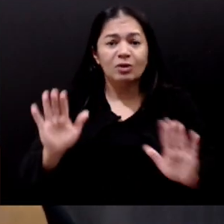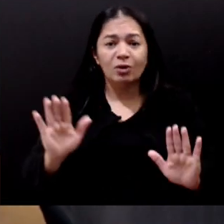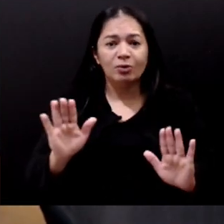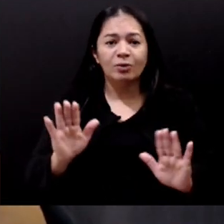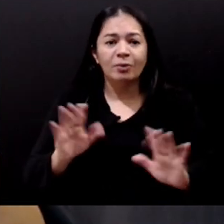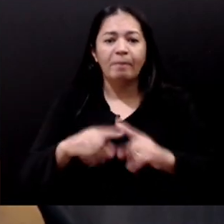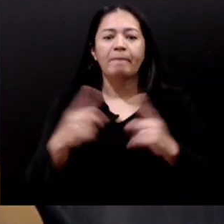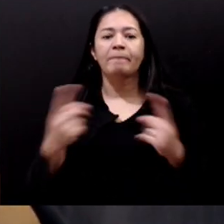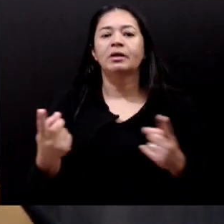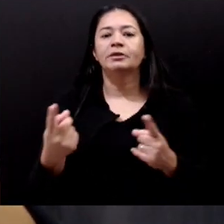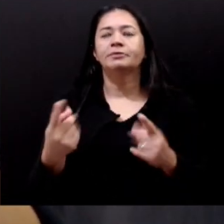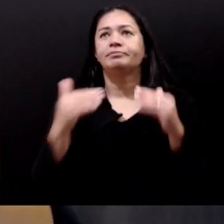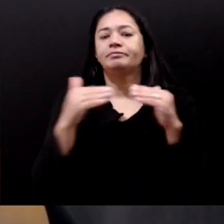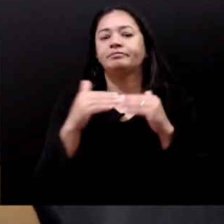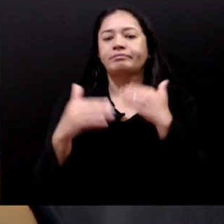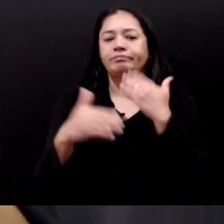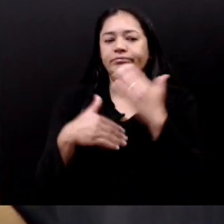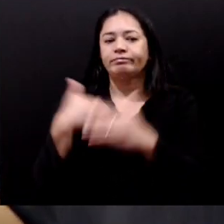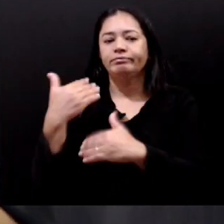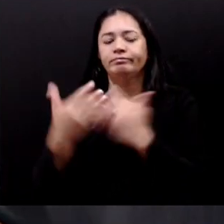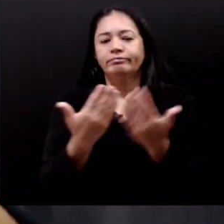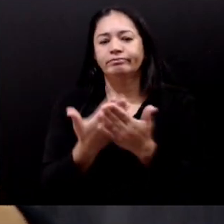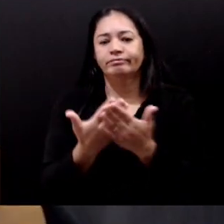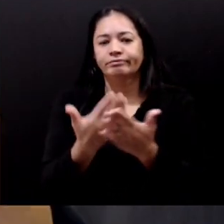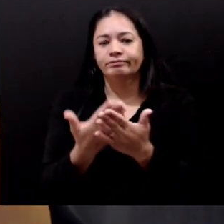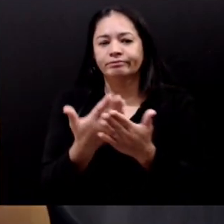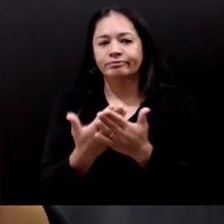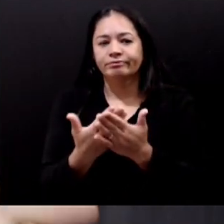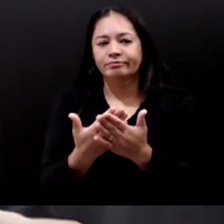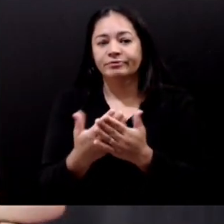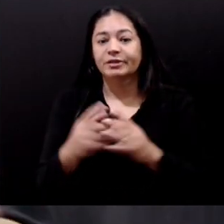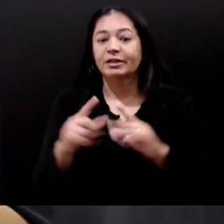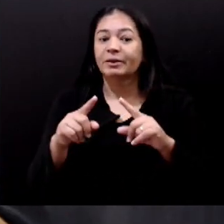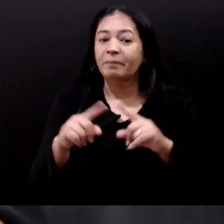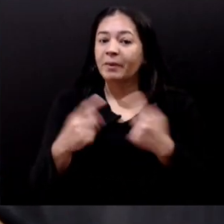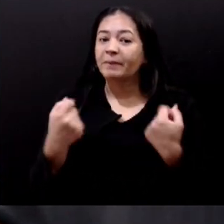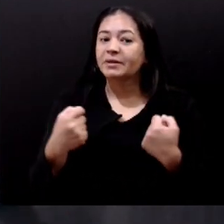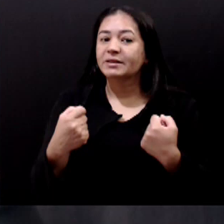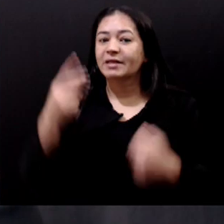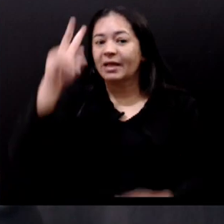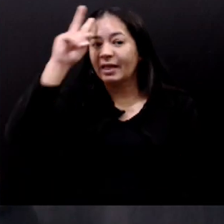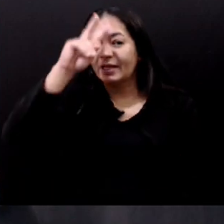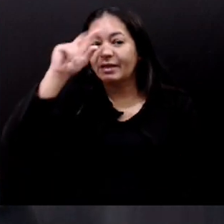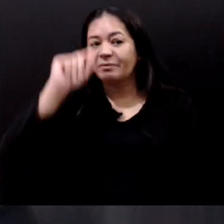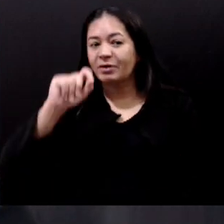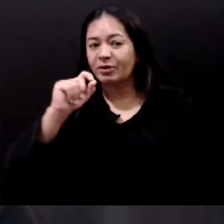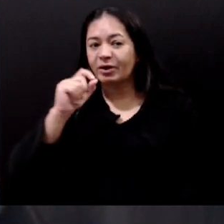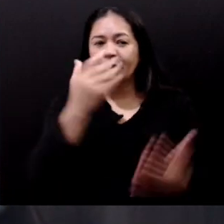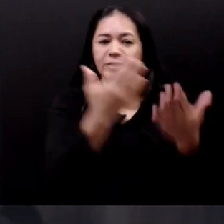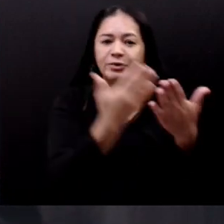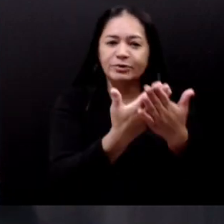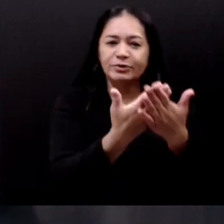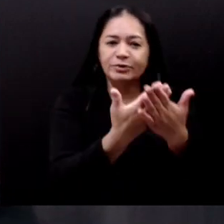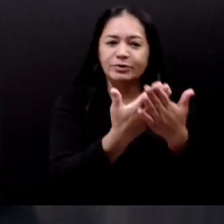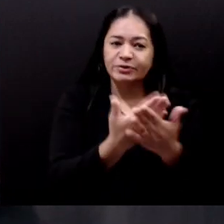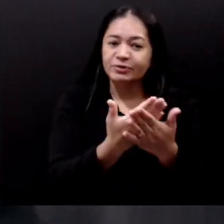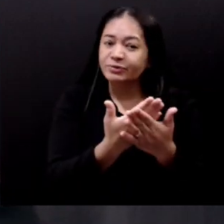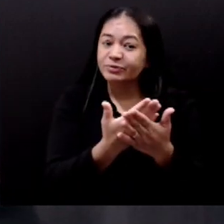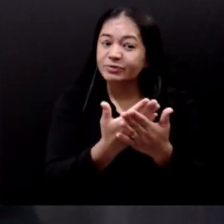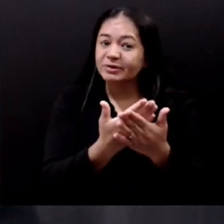lançando mais estudos, e a gente tem que lembrar que esses estudos também são enviesados, também são financiados por grandes empresas, né?